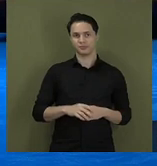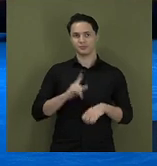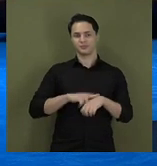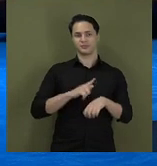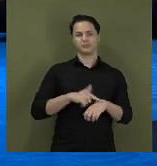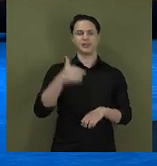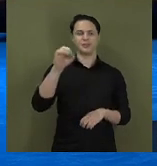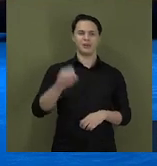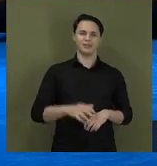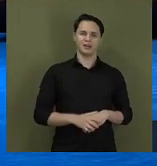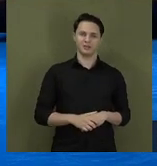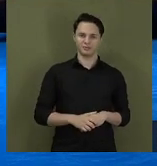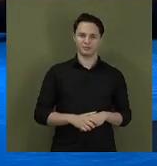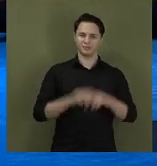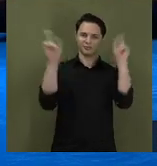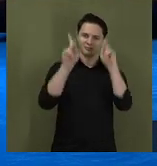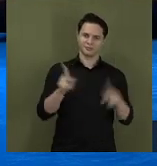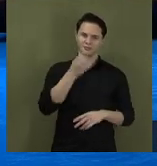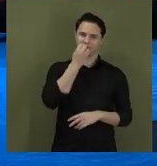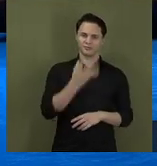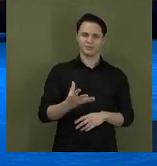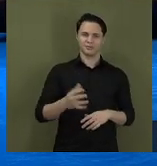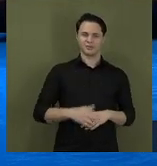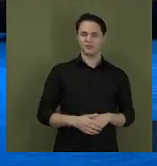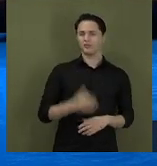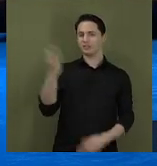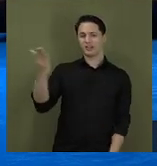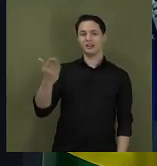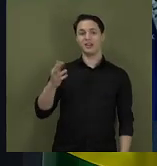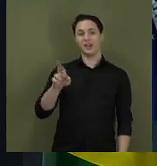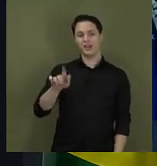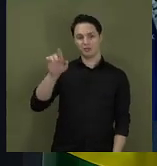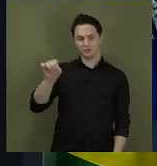Bem, paz e bem, senhor presidente veneziano Vital do Rego, saudações